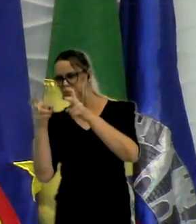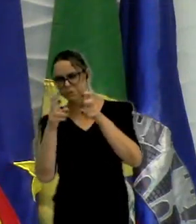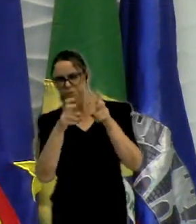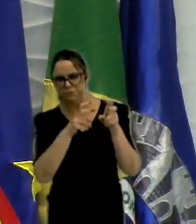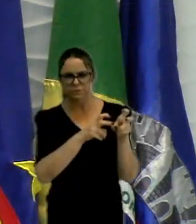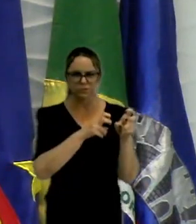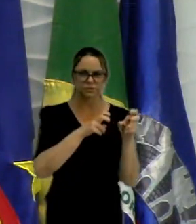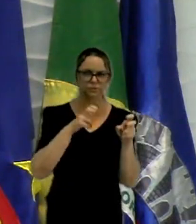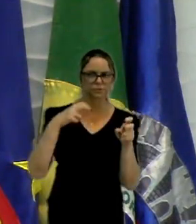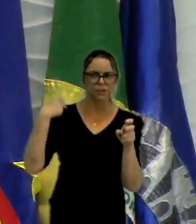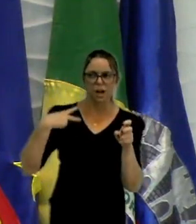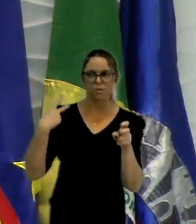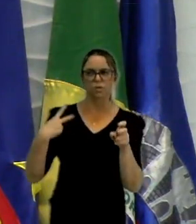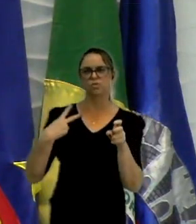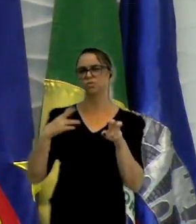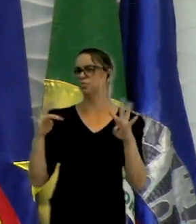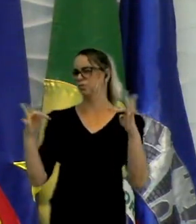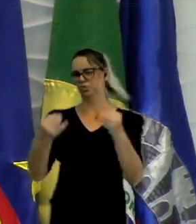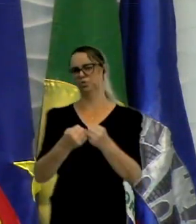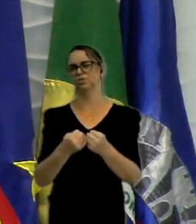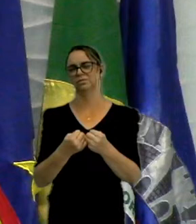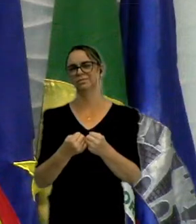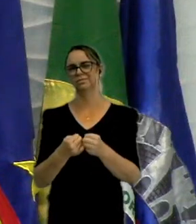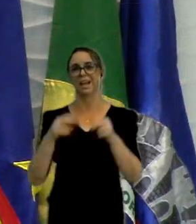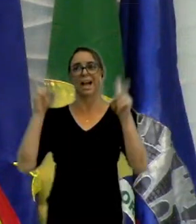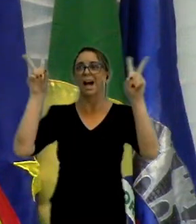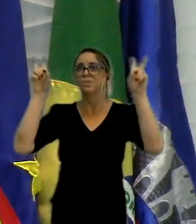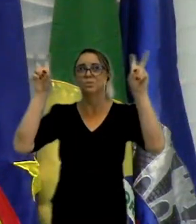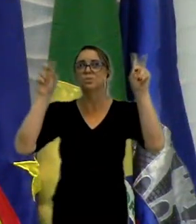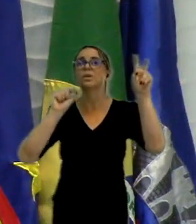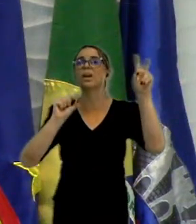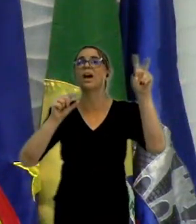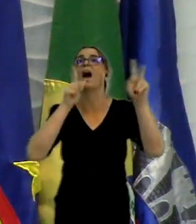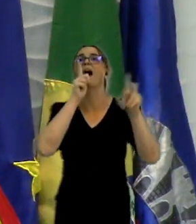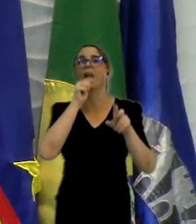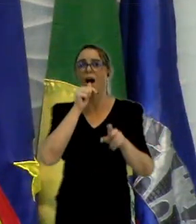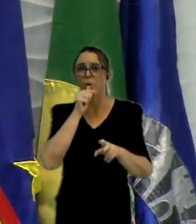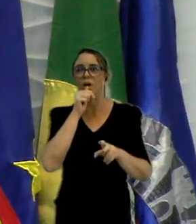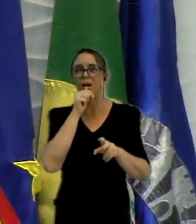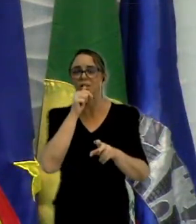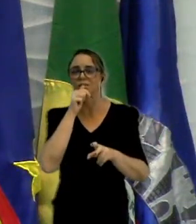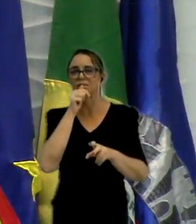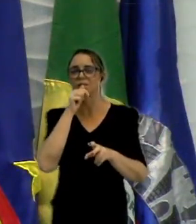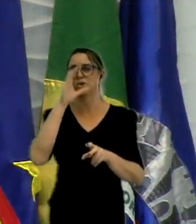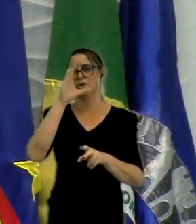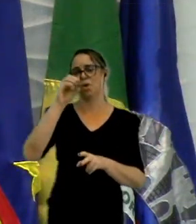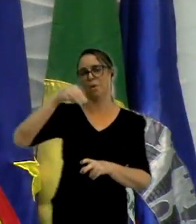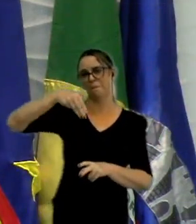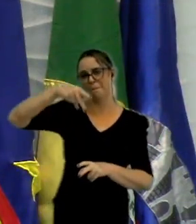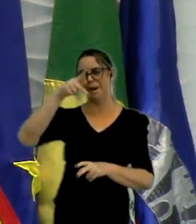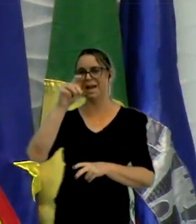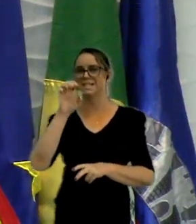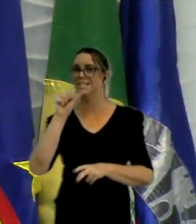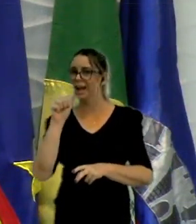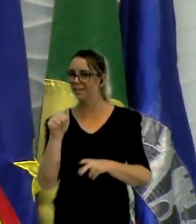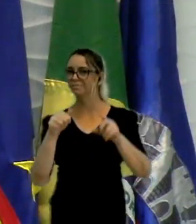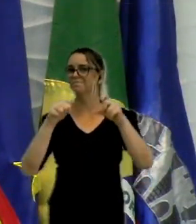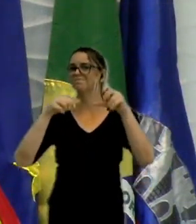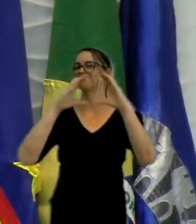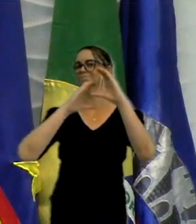o assunto é um só, a falta de água e a Compesa, não é isso? Falta de água e a Compesa